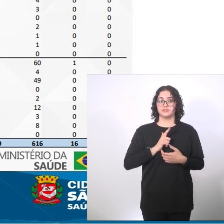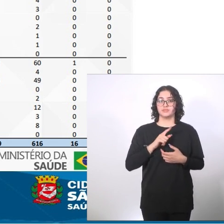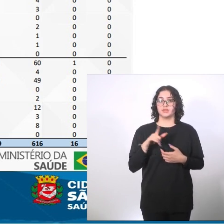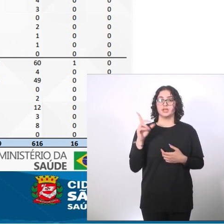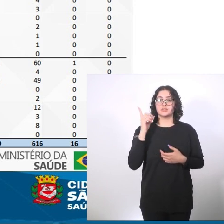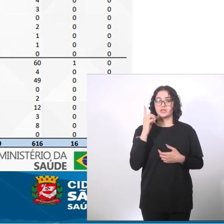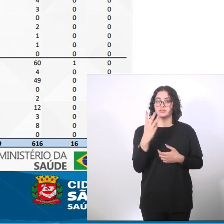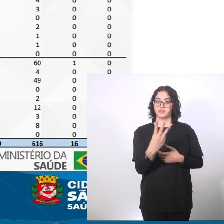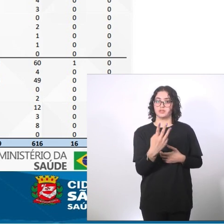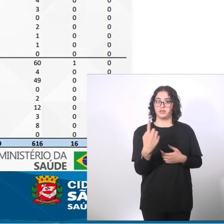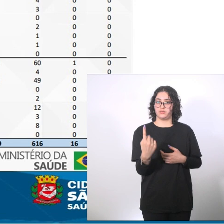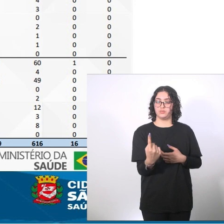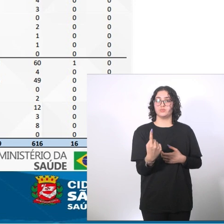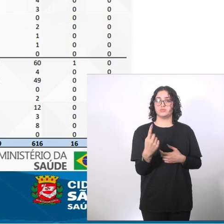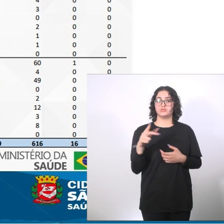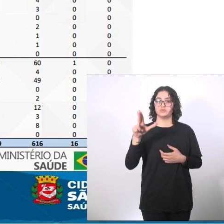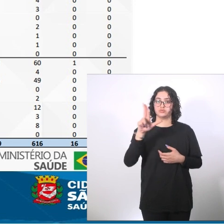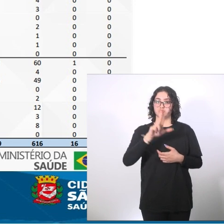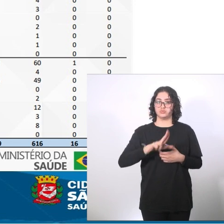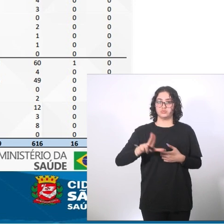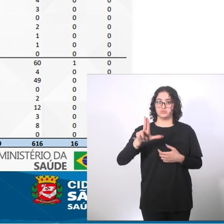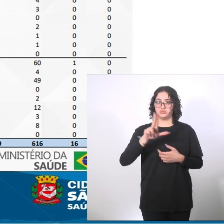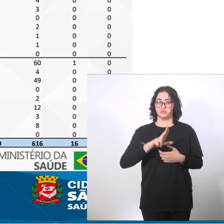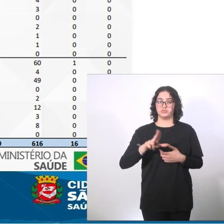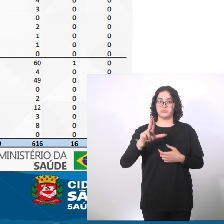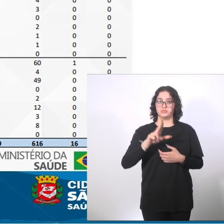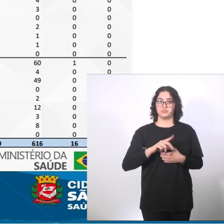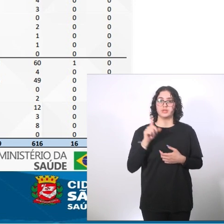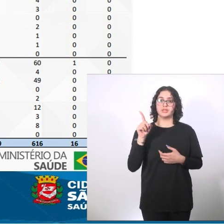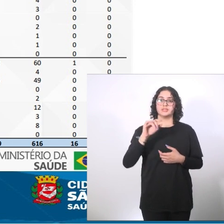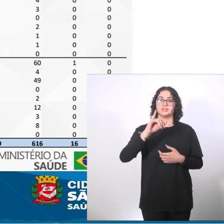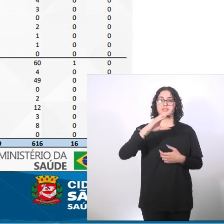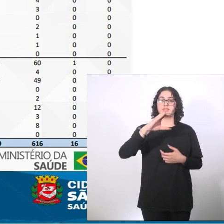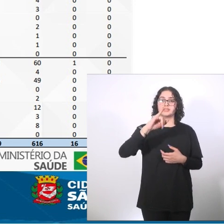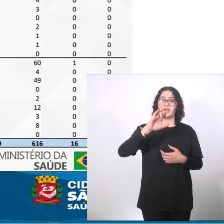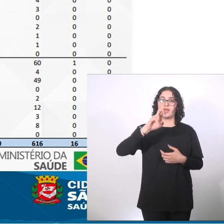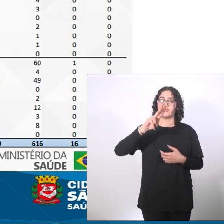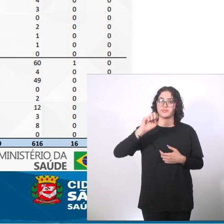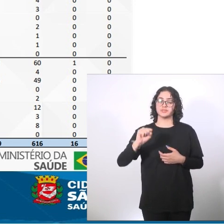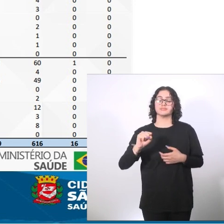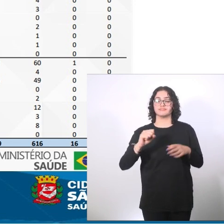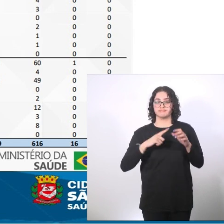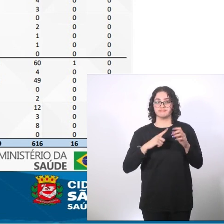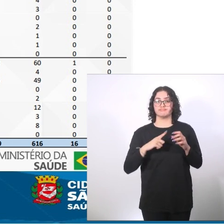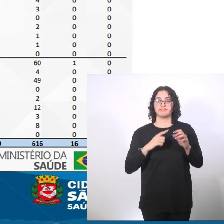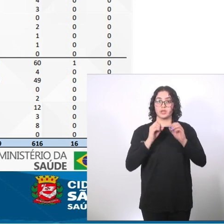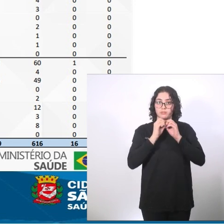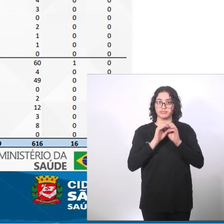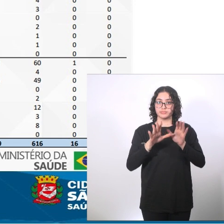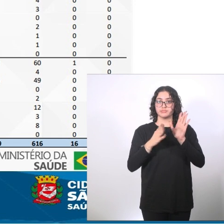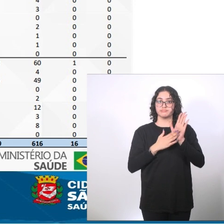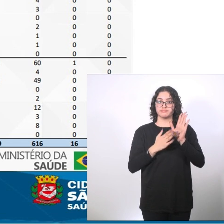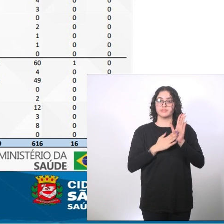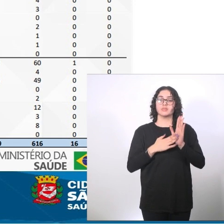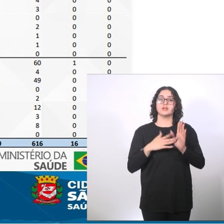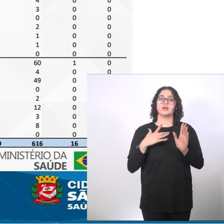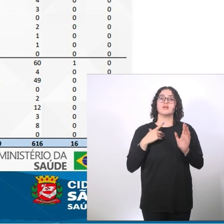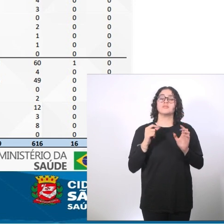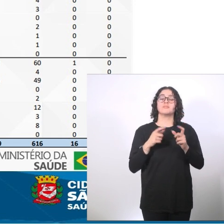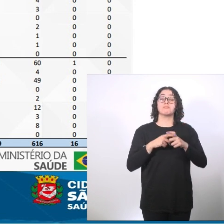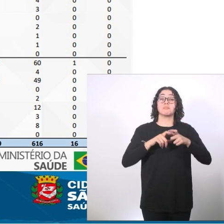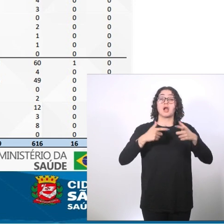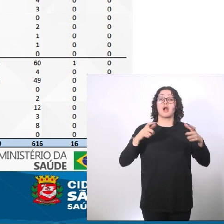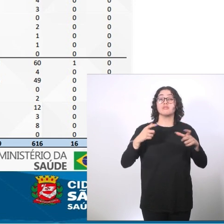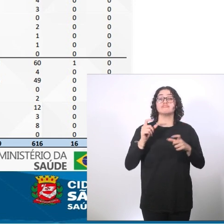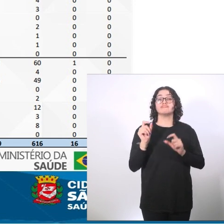dia 31 de julho, emitido aí pelo CIEVES. E nós temos uma situação do maior número de